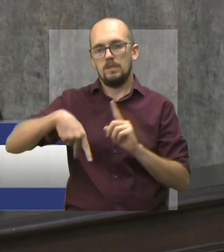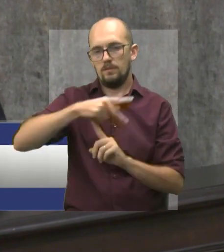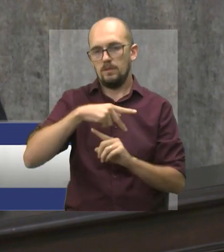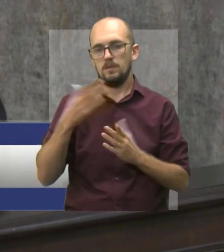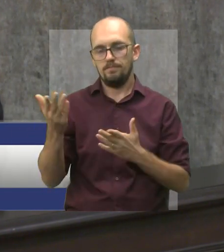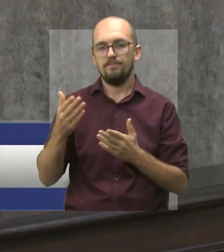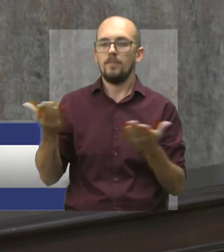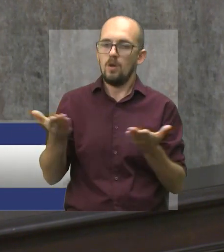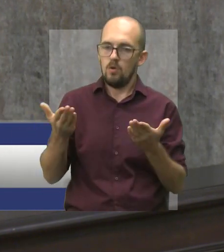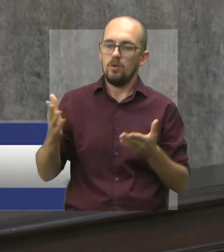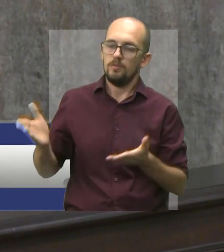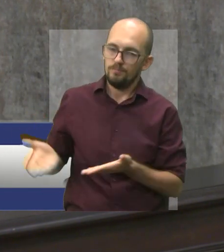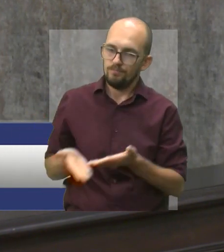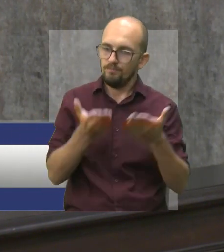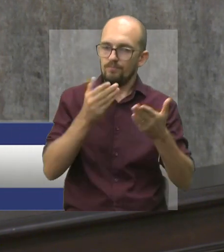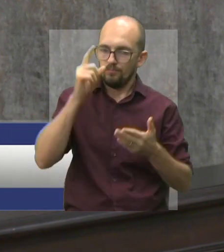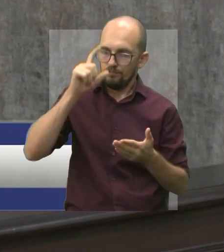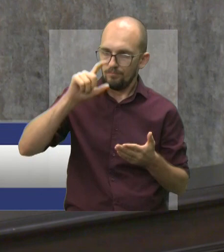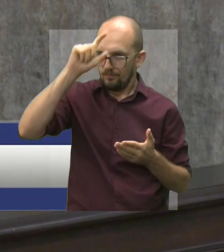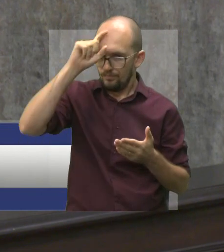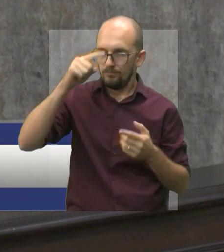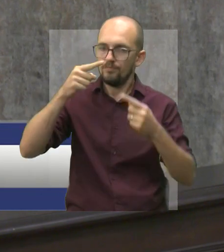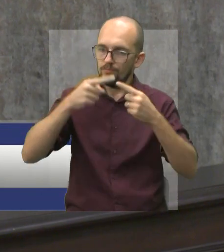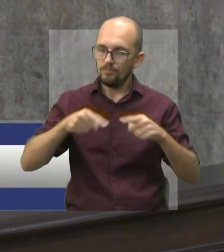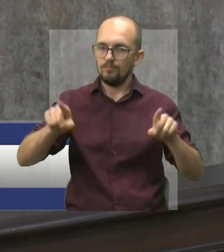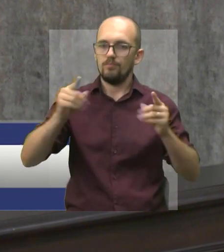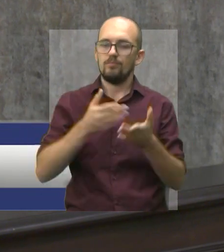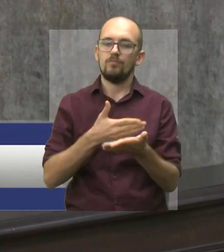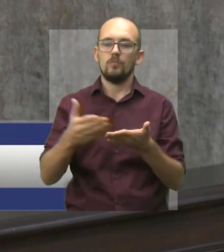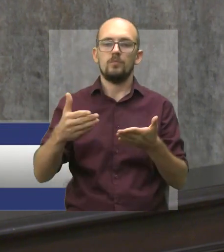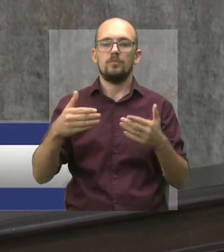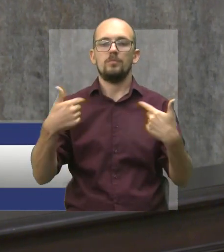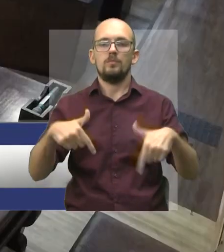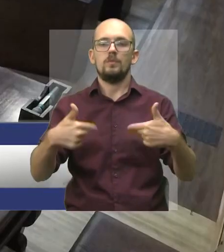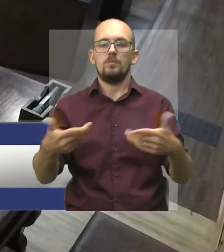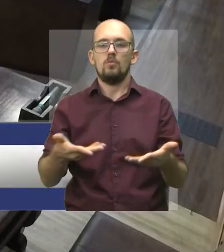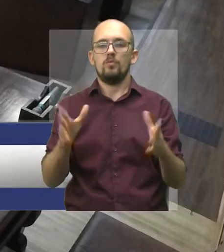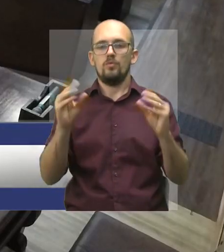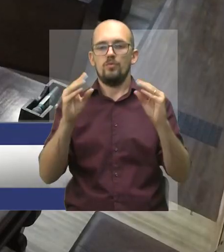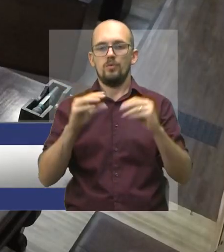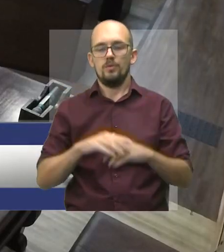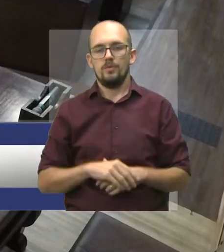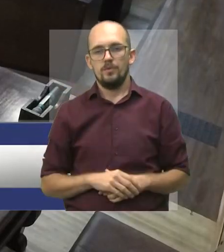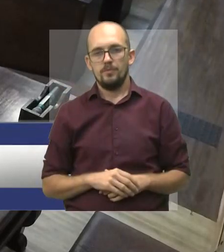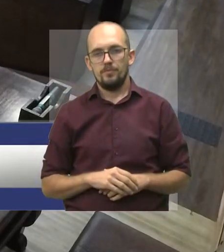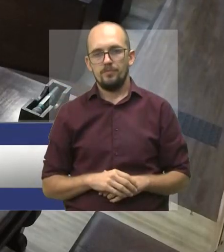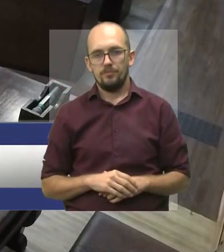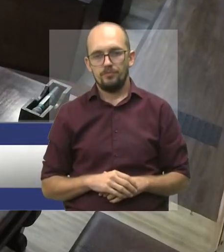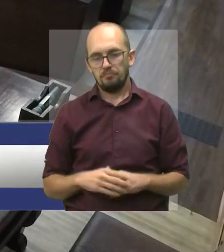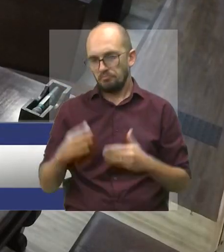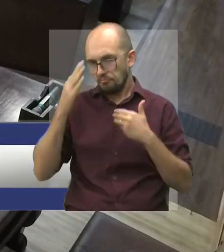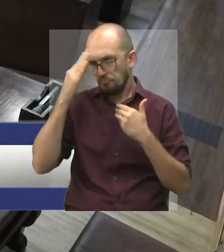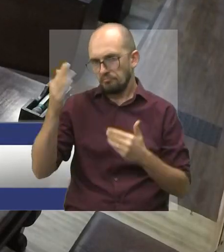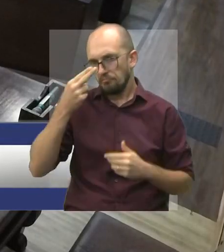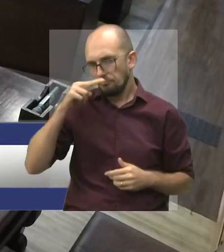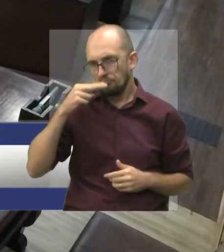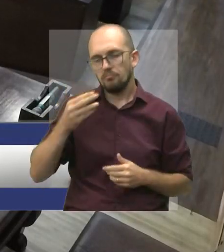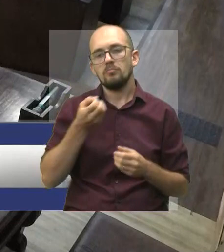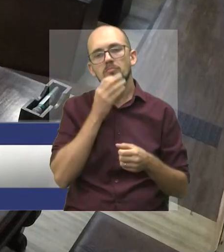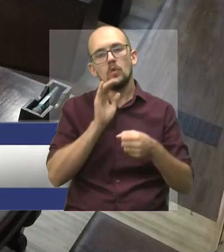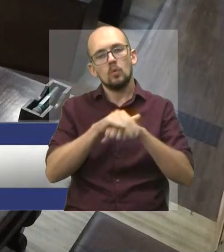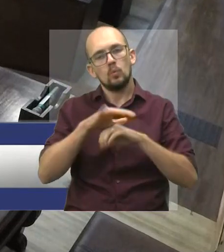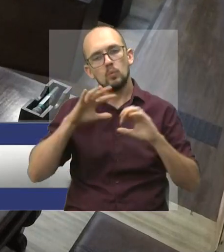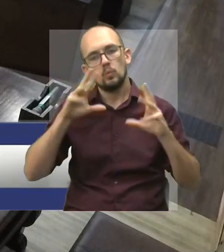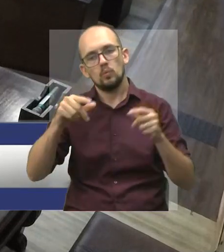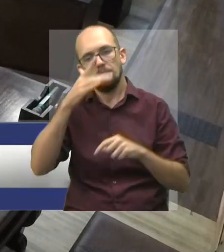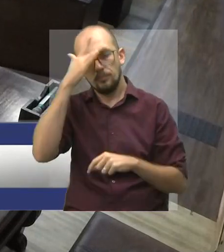ele que eu passo a palavra agora para iniciar os pronunciamentos desta noite. Obrigado, Ângelo. Boa noite a todos.